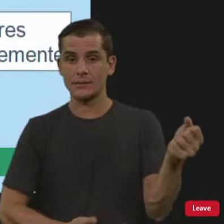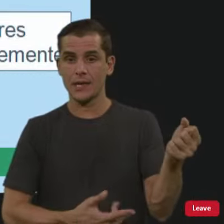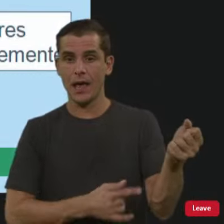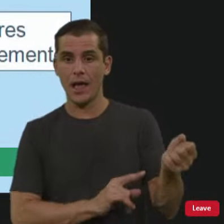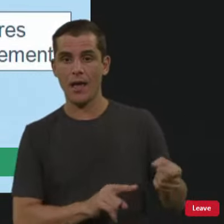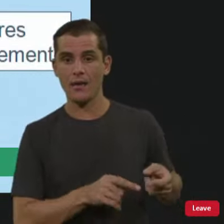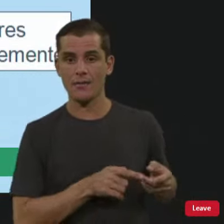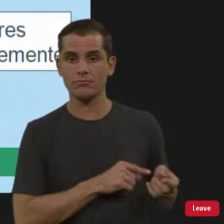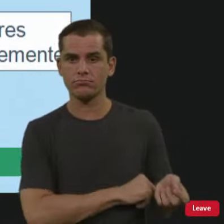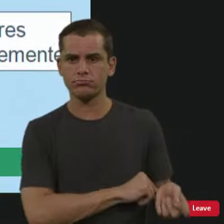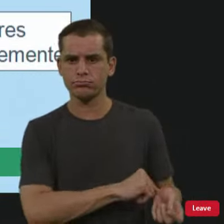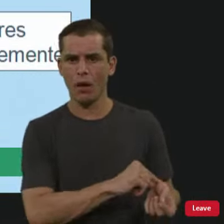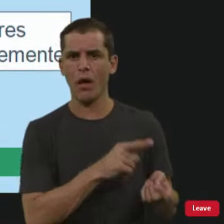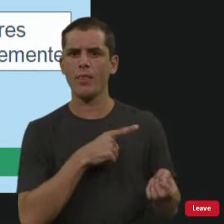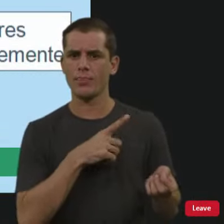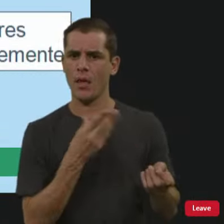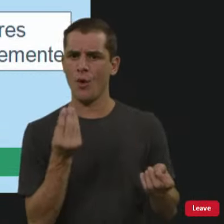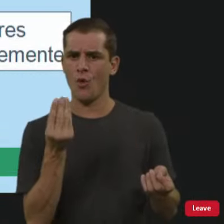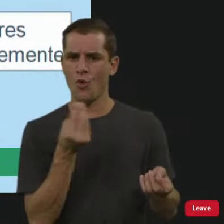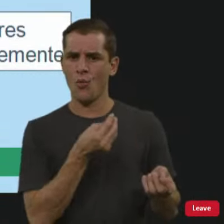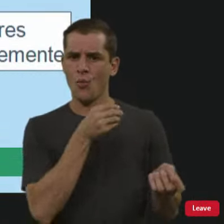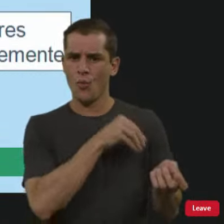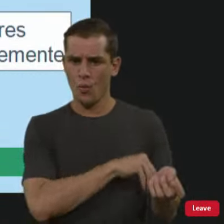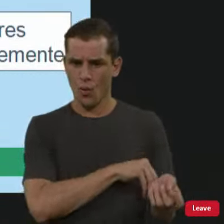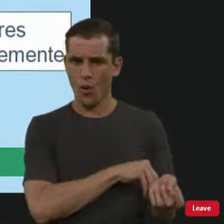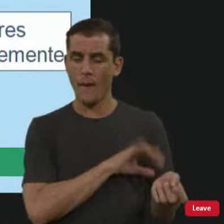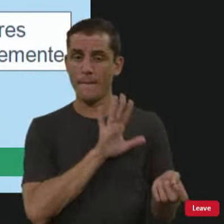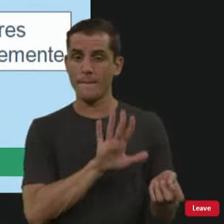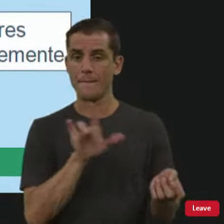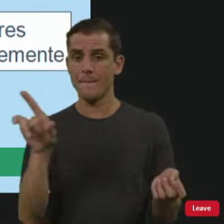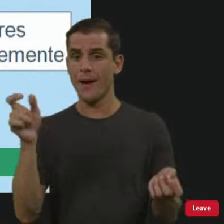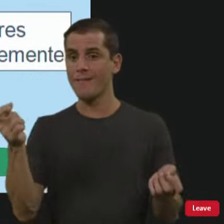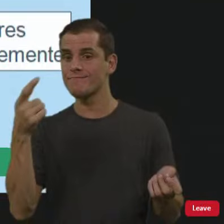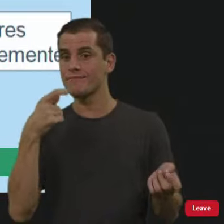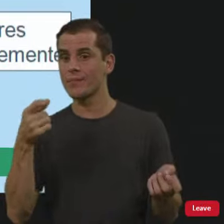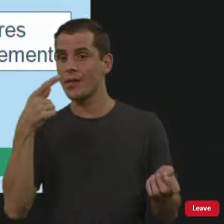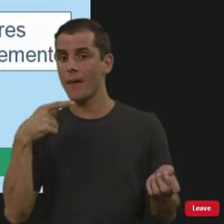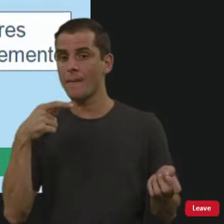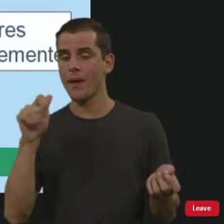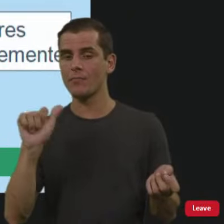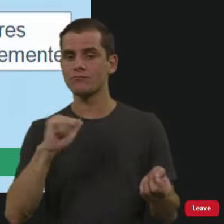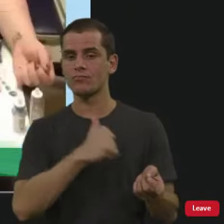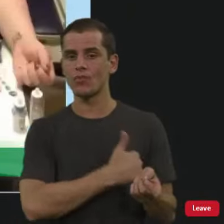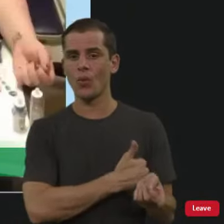receptor, por isso não promove o efeito que ela promoveria, que é o de inchaço, né?